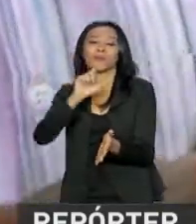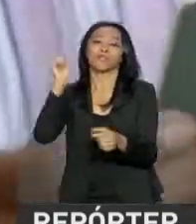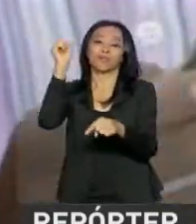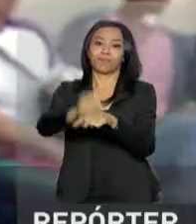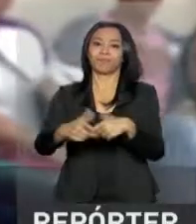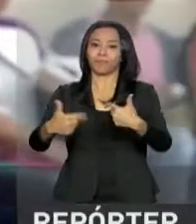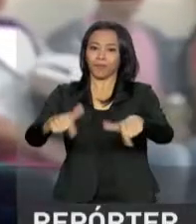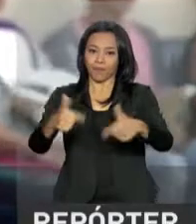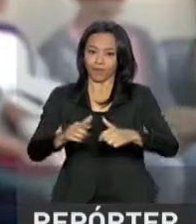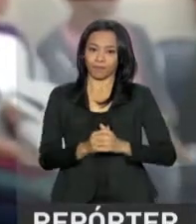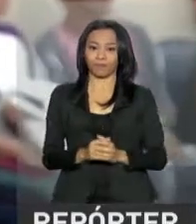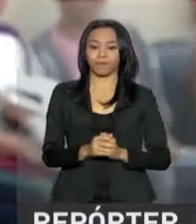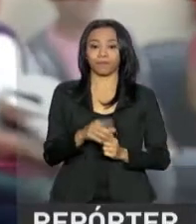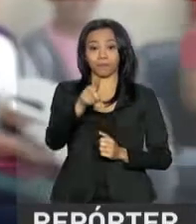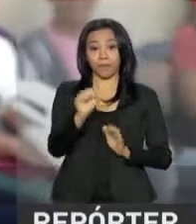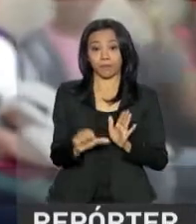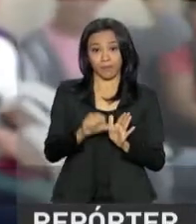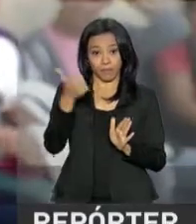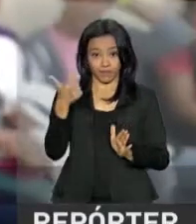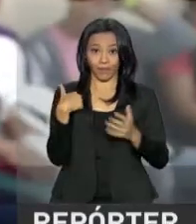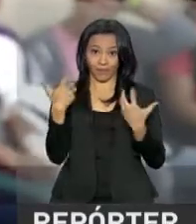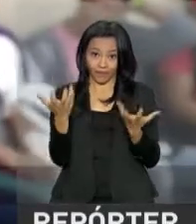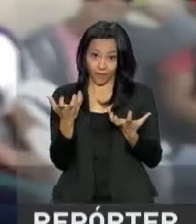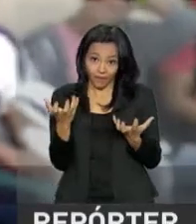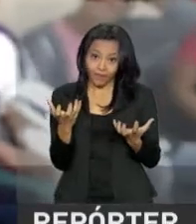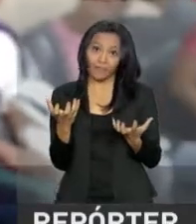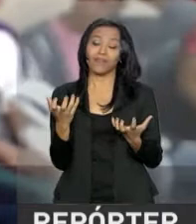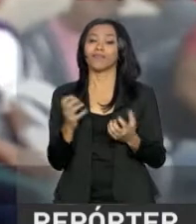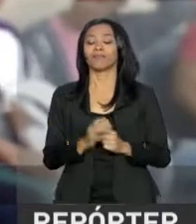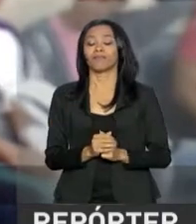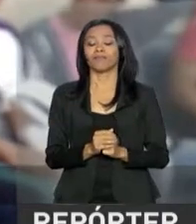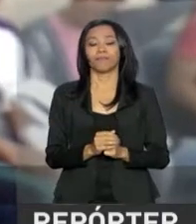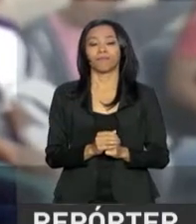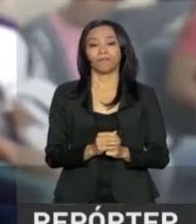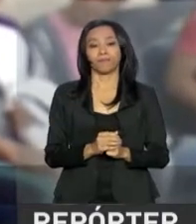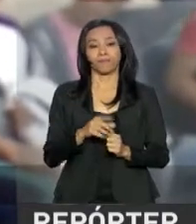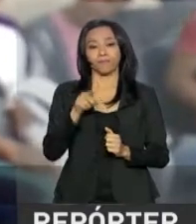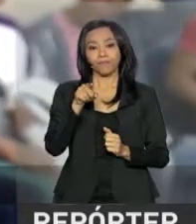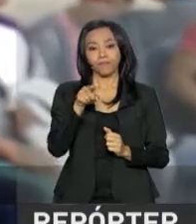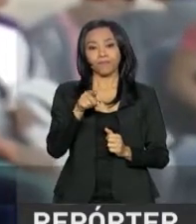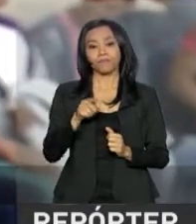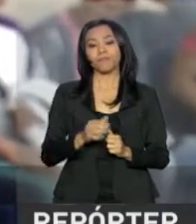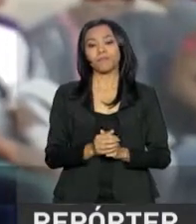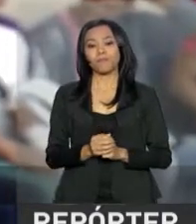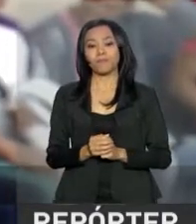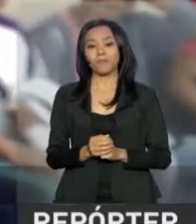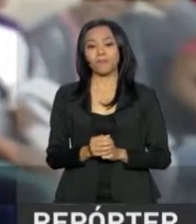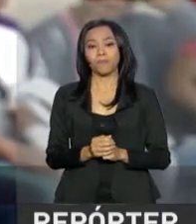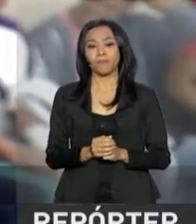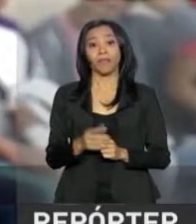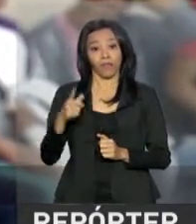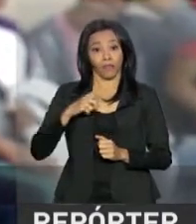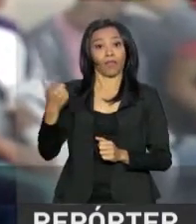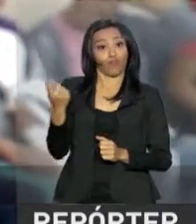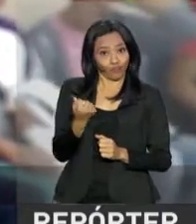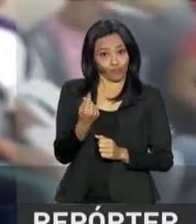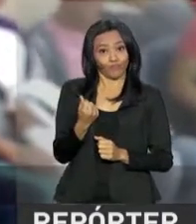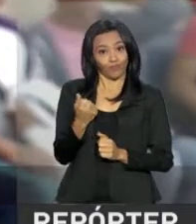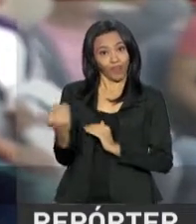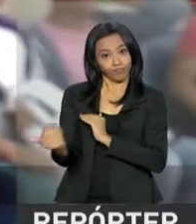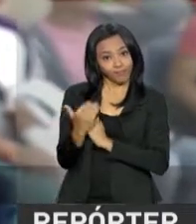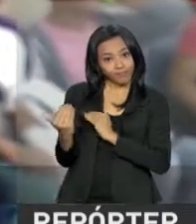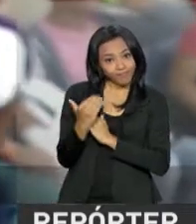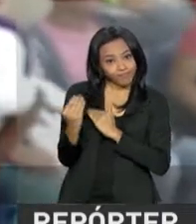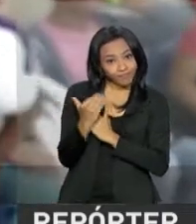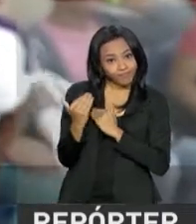emprego primeiramente aqui o play onde foi atendendo um dinheiro que mais diversos tentar me